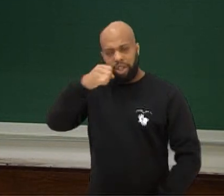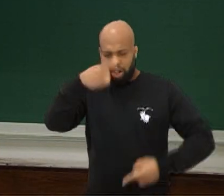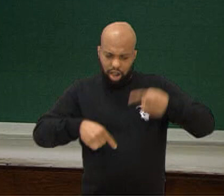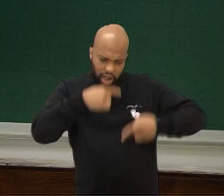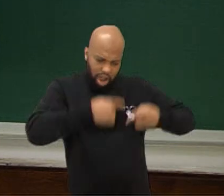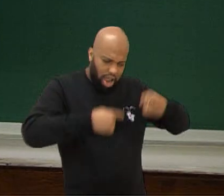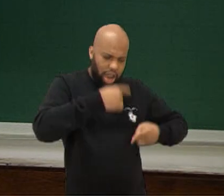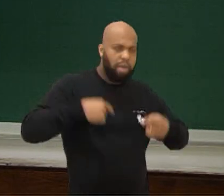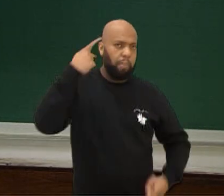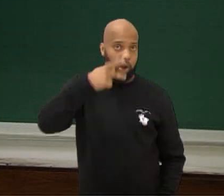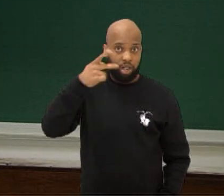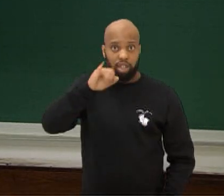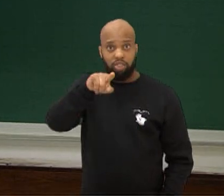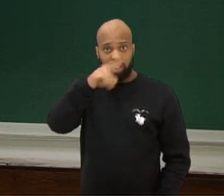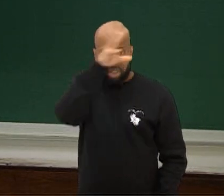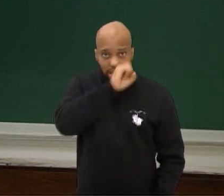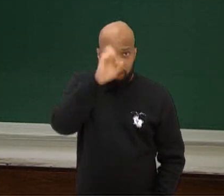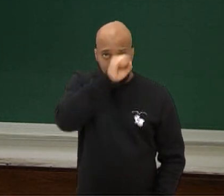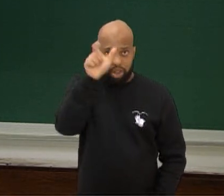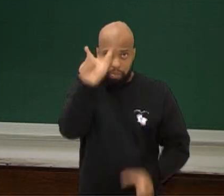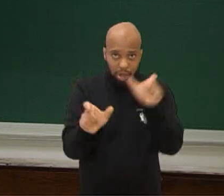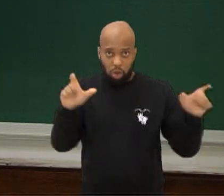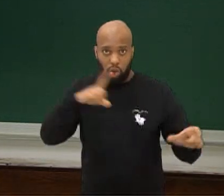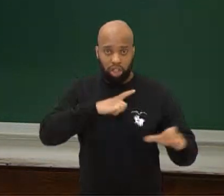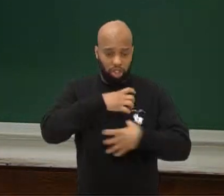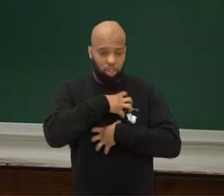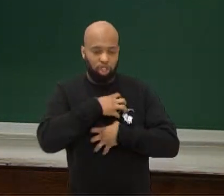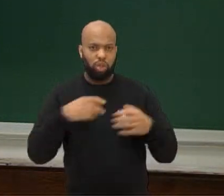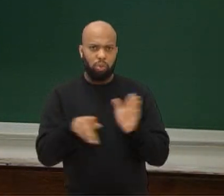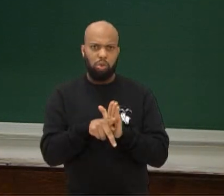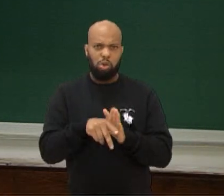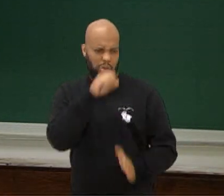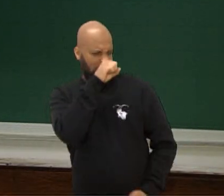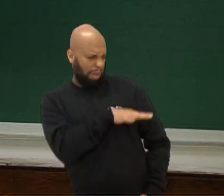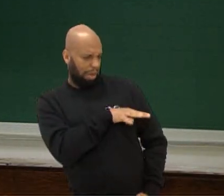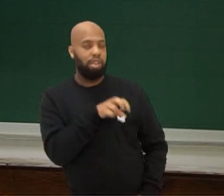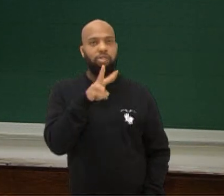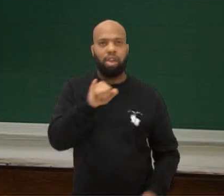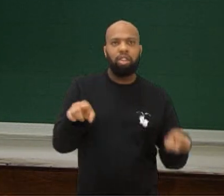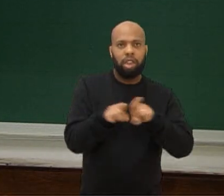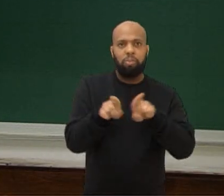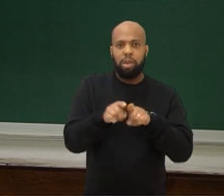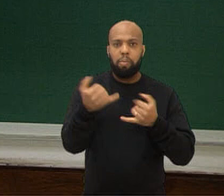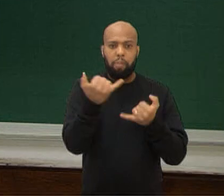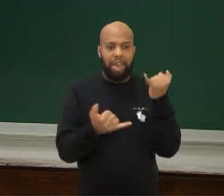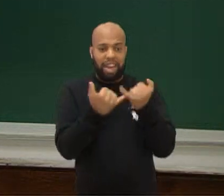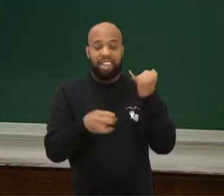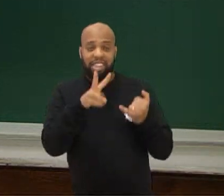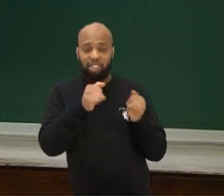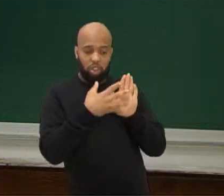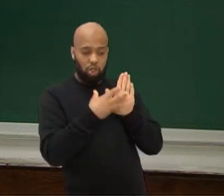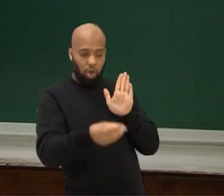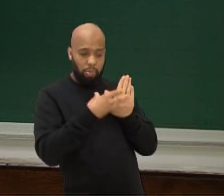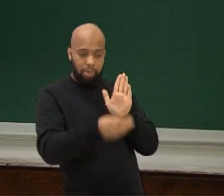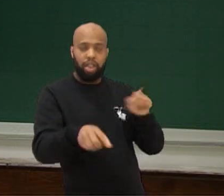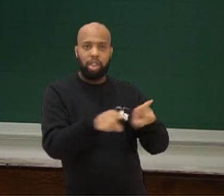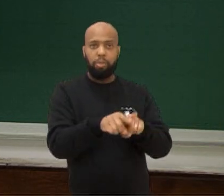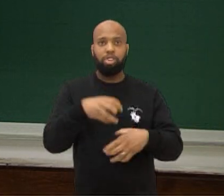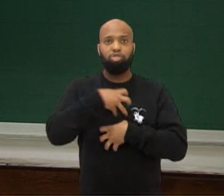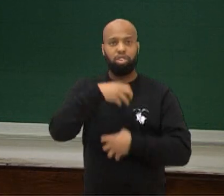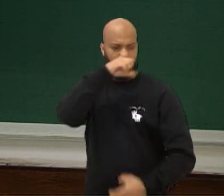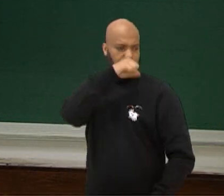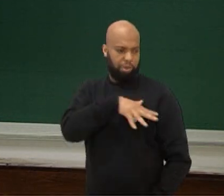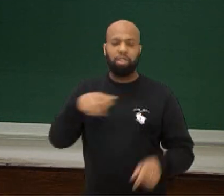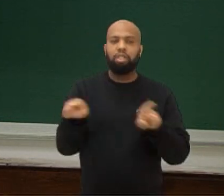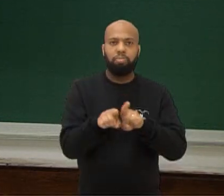você aprende a debater com uma pessoa que tem um comportamento agressivo, você tende a reproduzir um comportamento